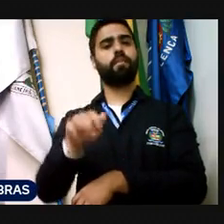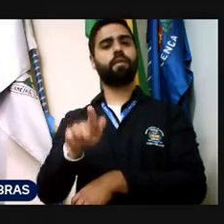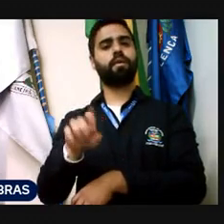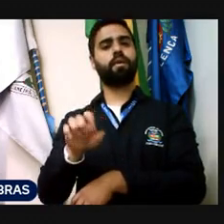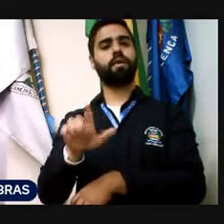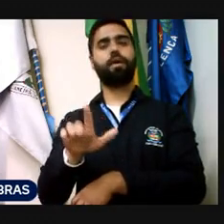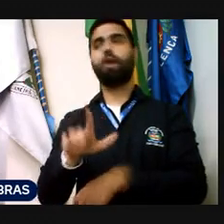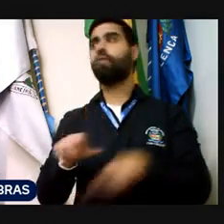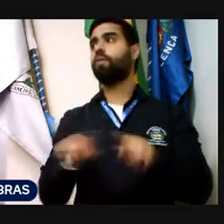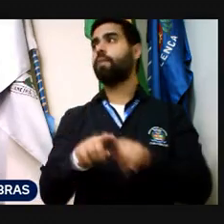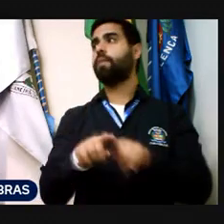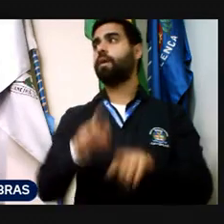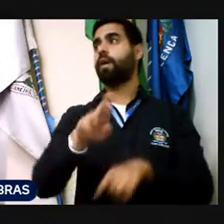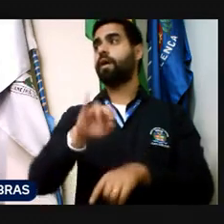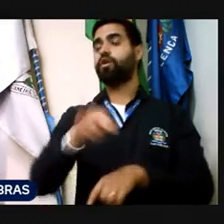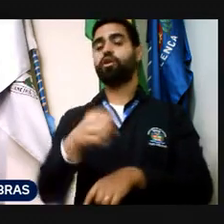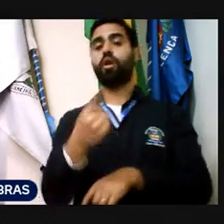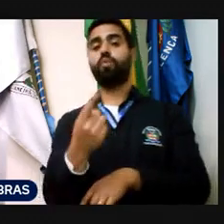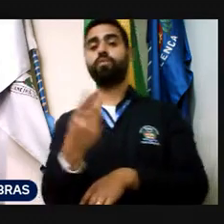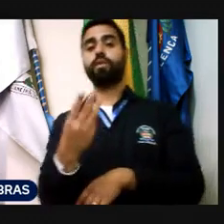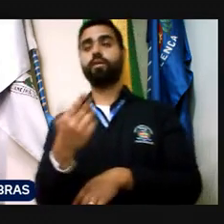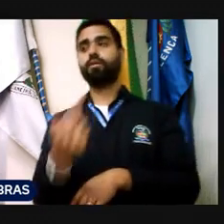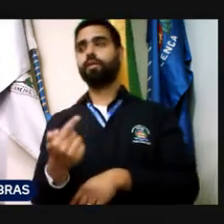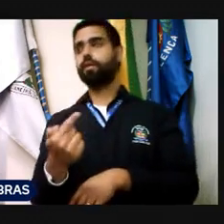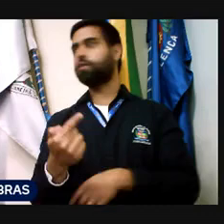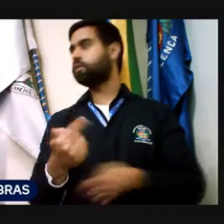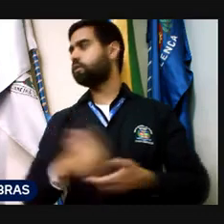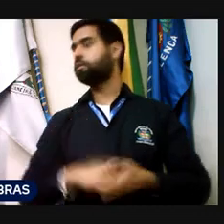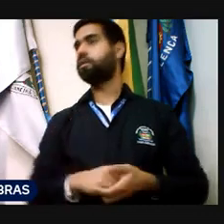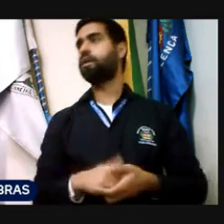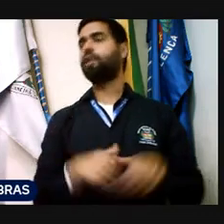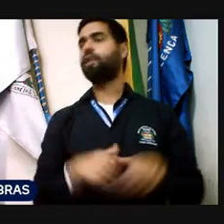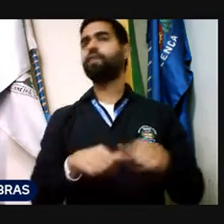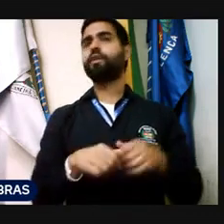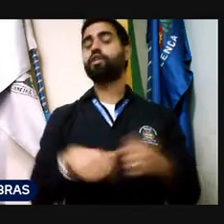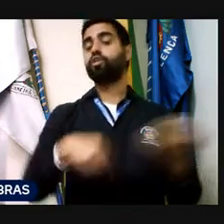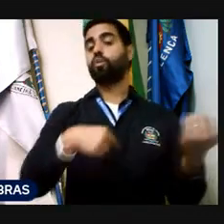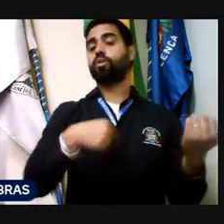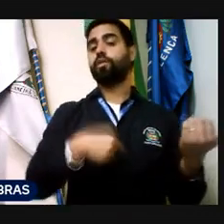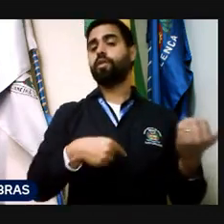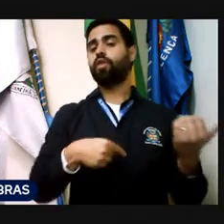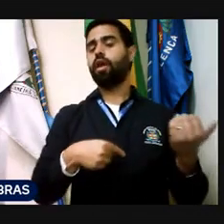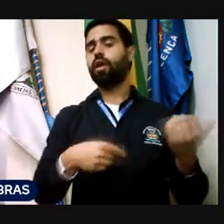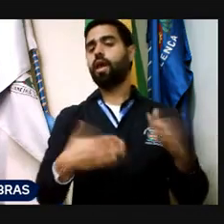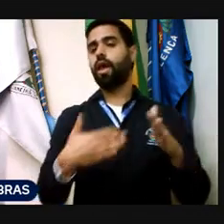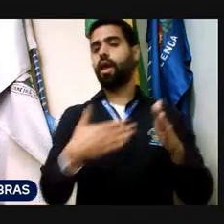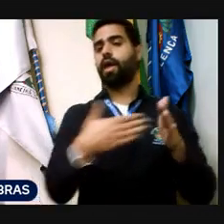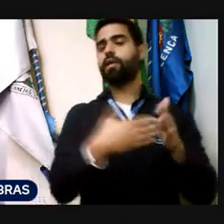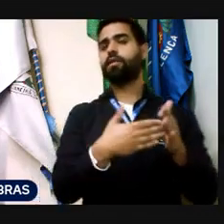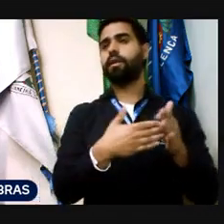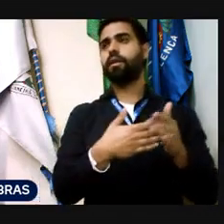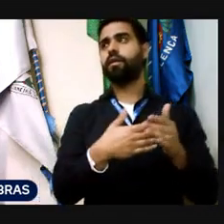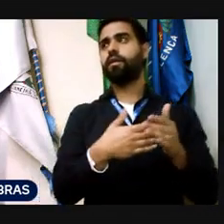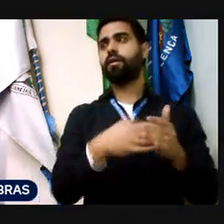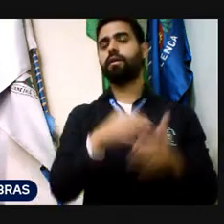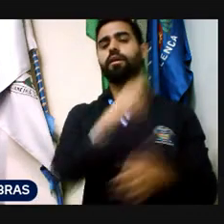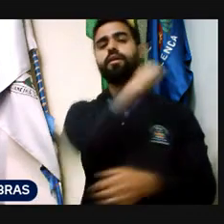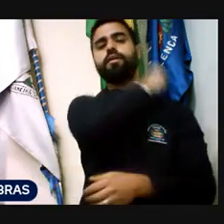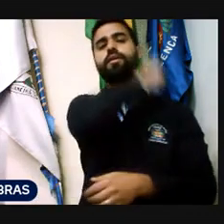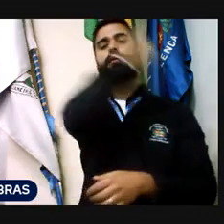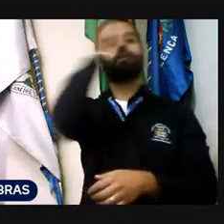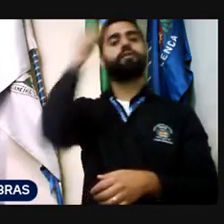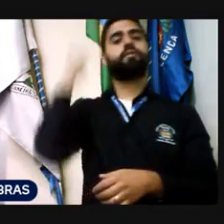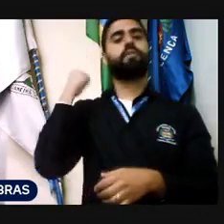da RJ-137, que liga o 6º Distrito de Conservatória ao 2º Distrito de Santa Isabel, município